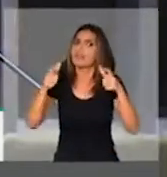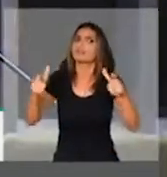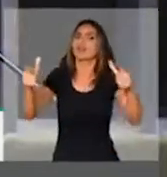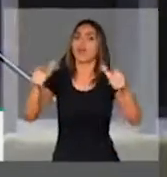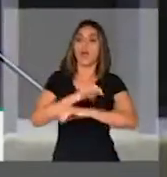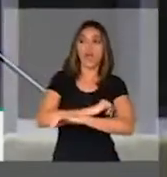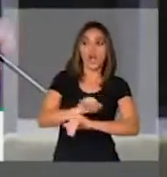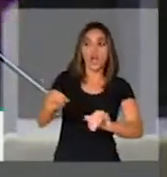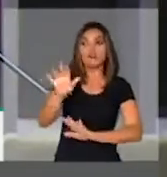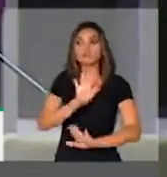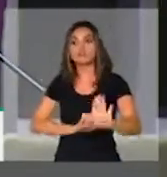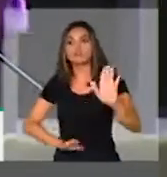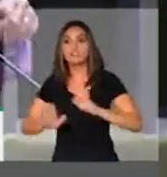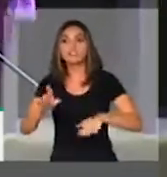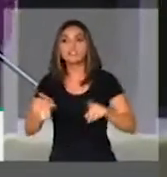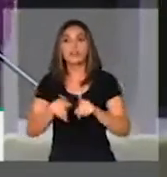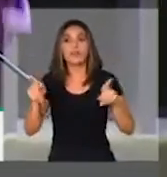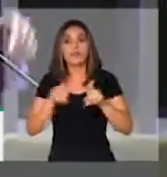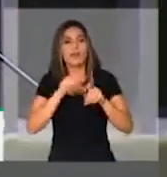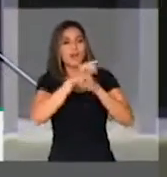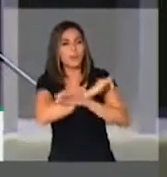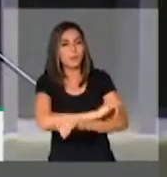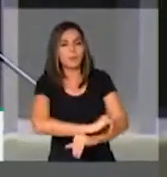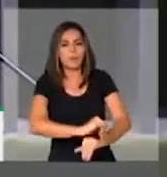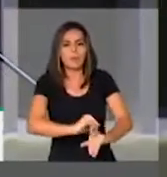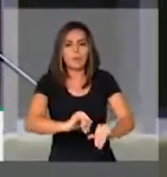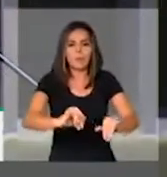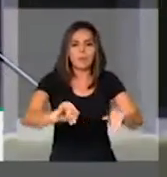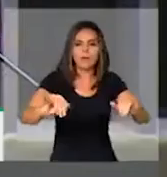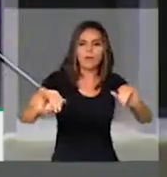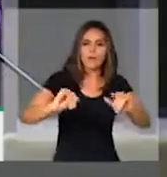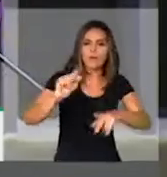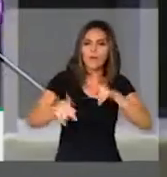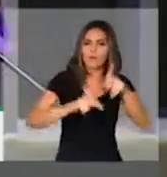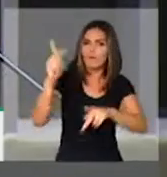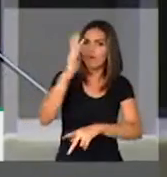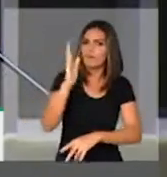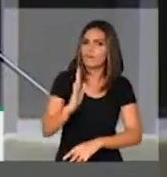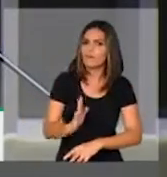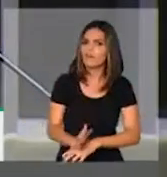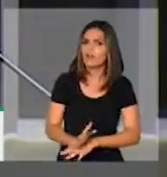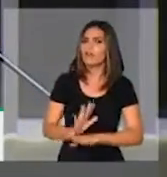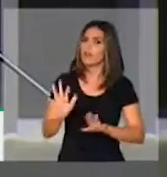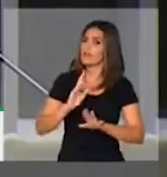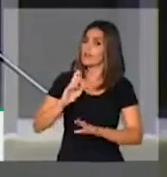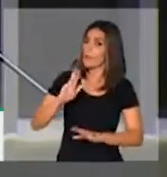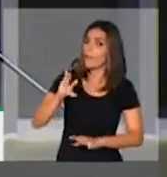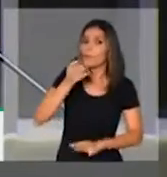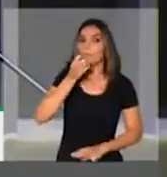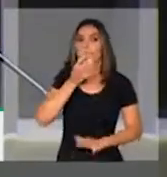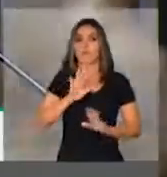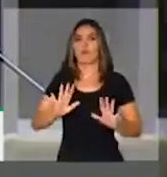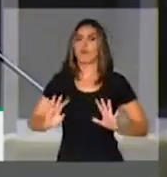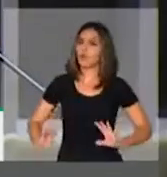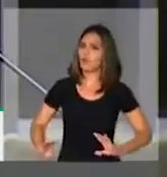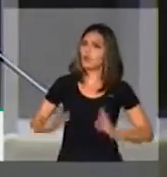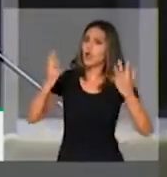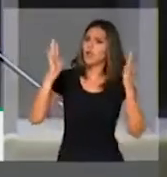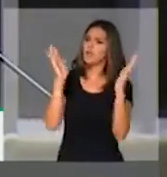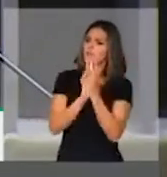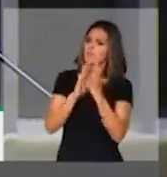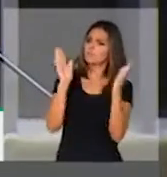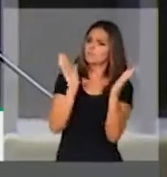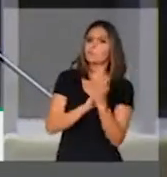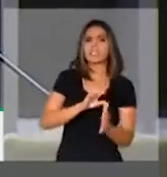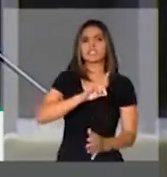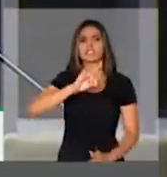parlamento e que tem alertado aos brasileiros que não convém fazer comemorações no